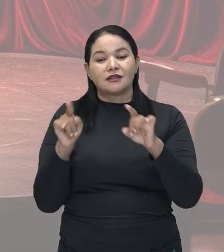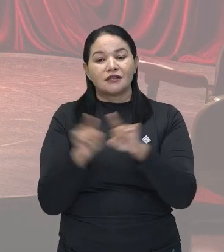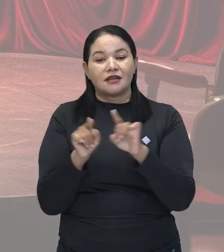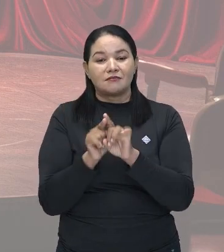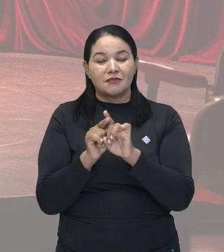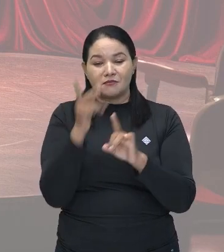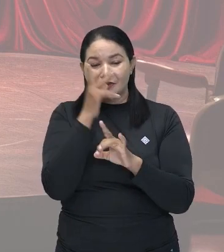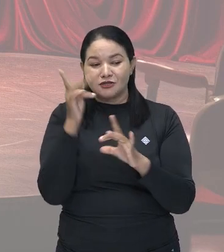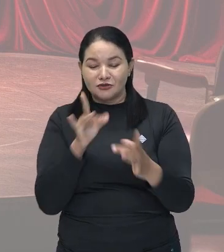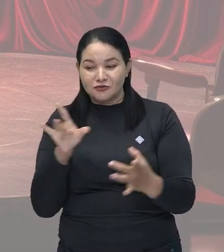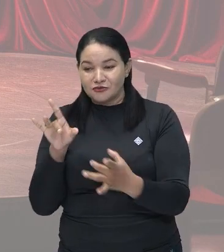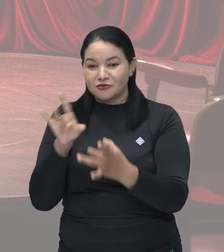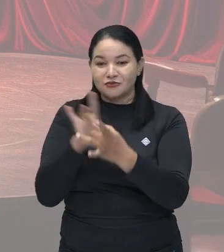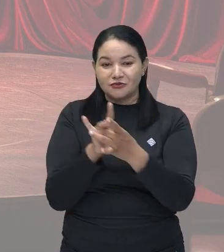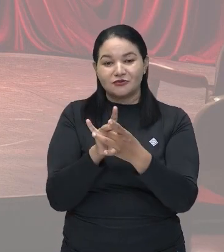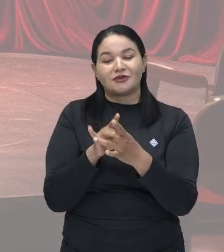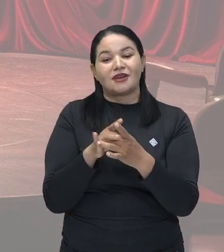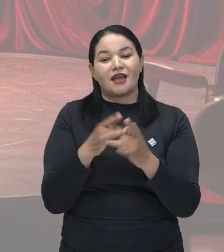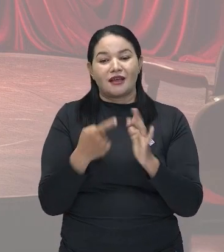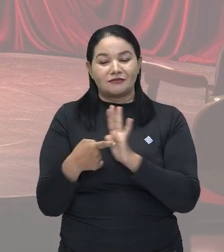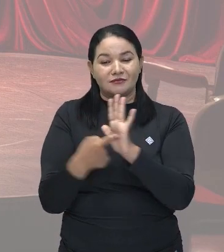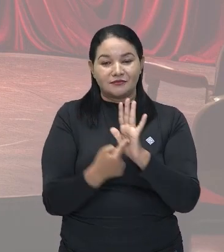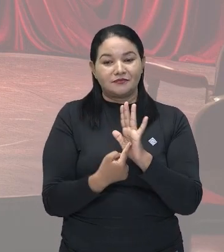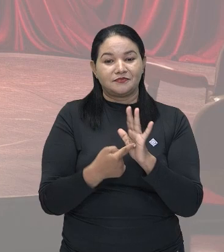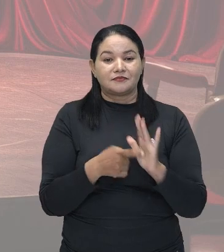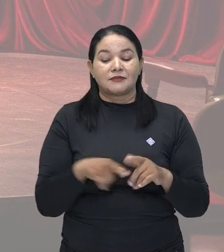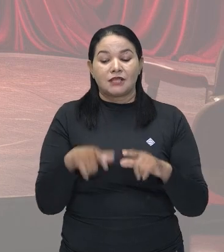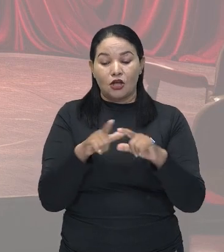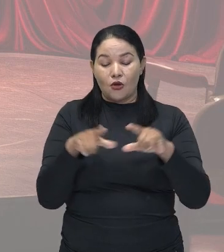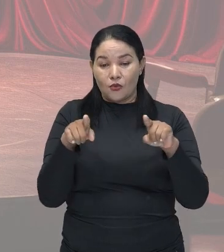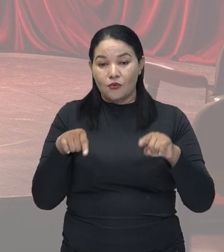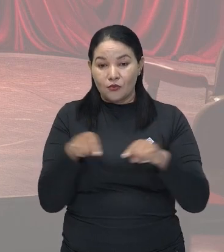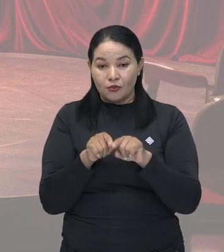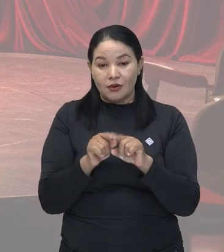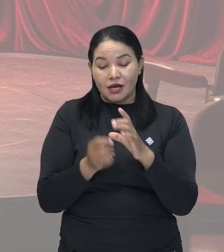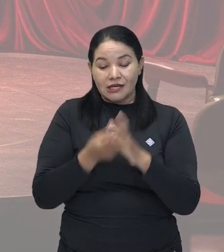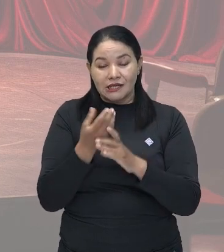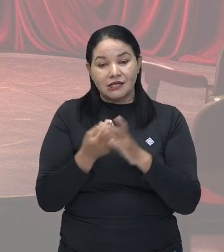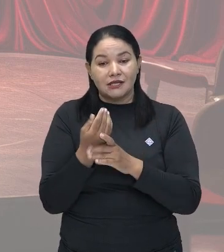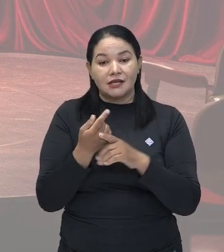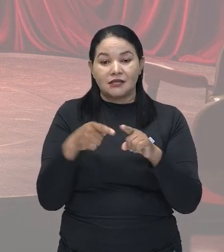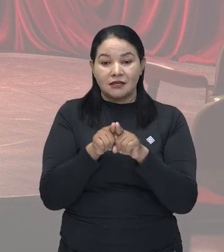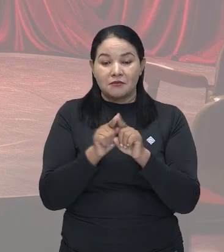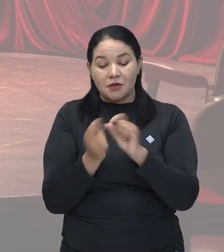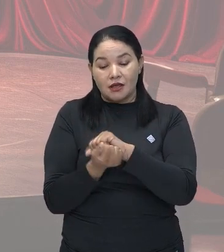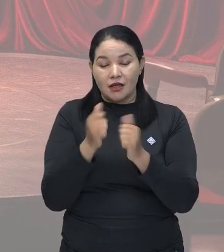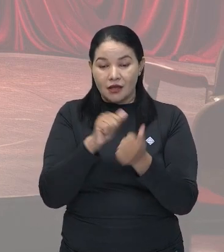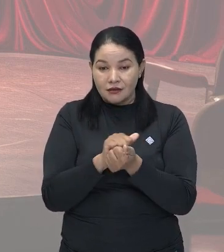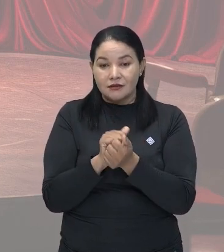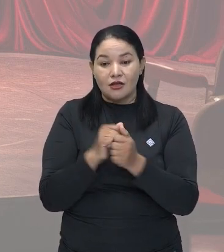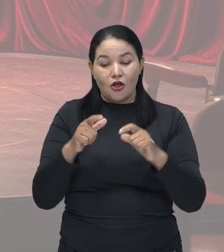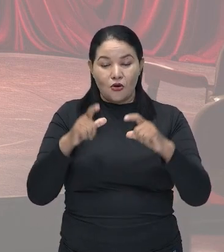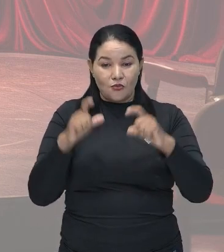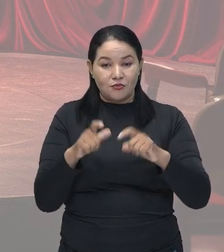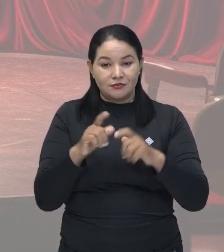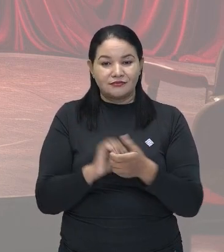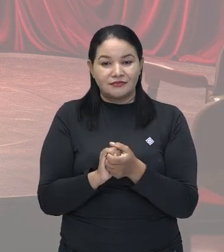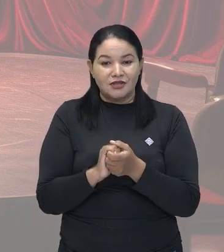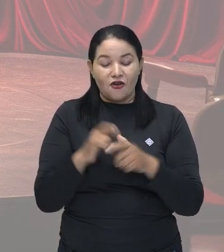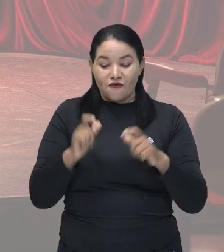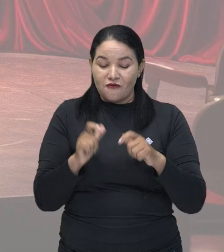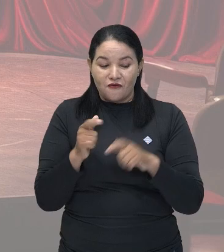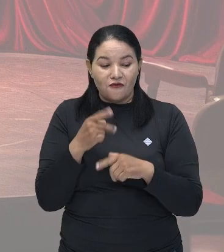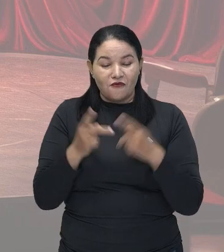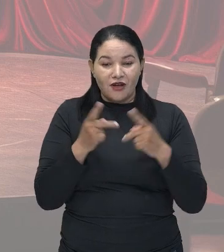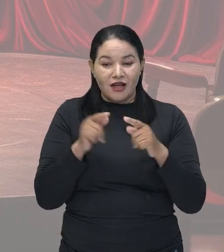o público da representação. A cenografia cria e transforma o espaço cênico. A gente, quando está falando de espaço cênico, está falando aqui,